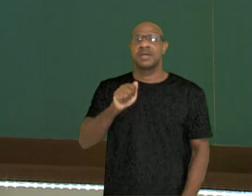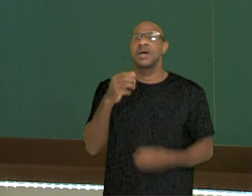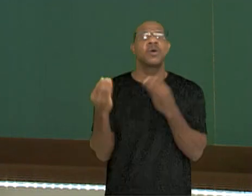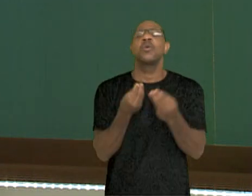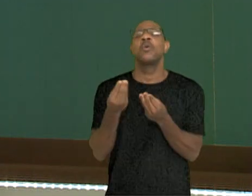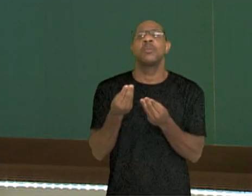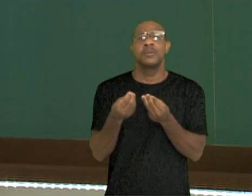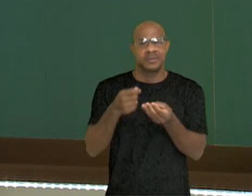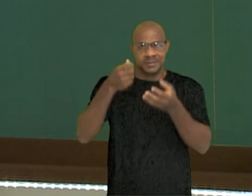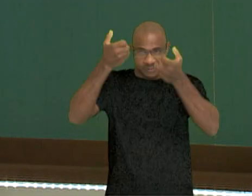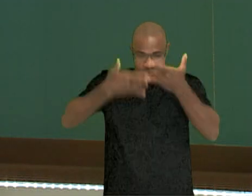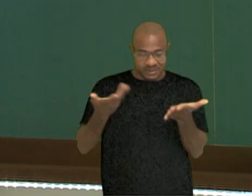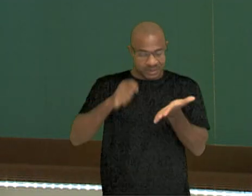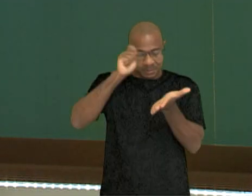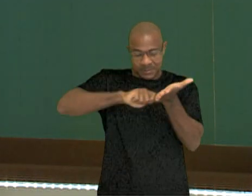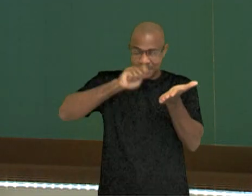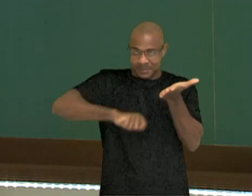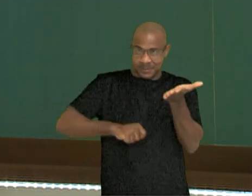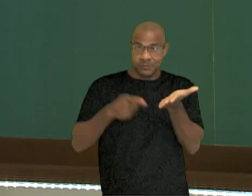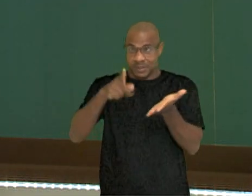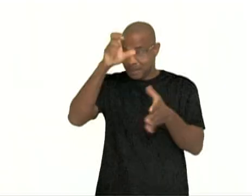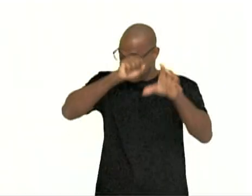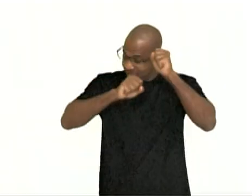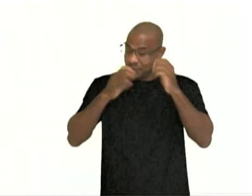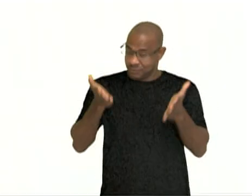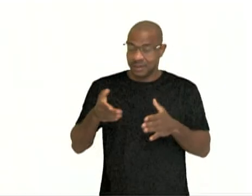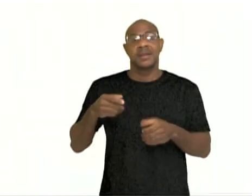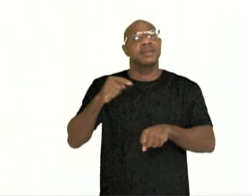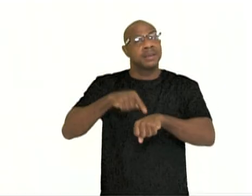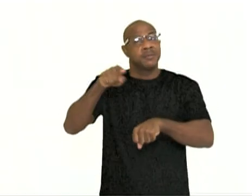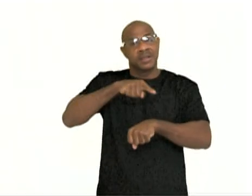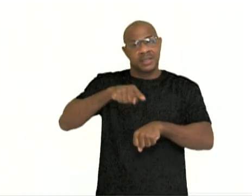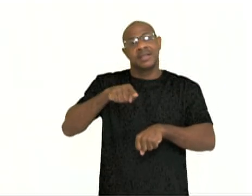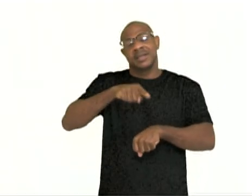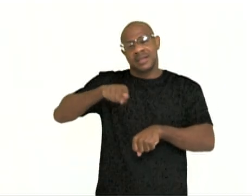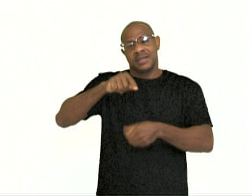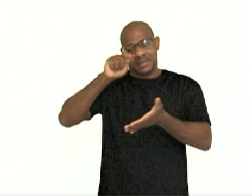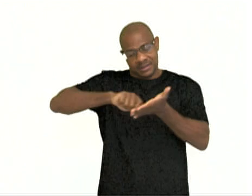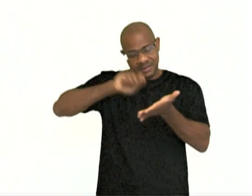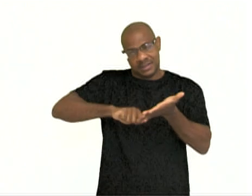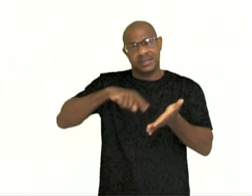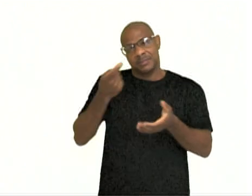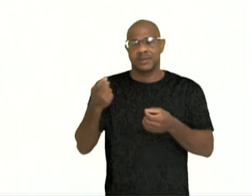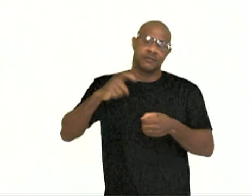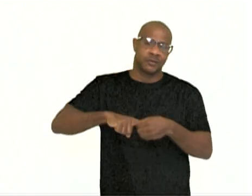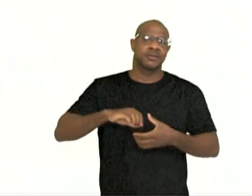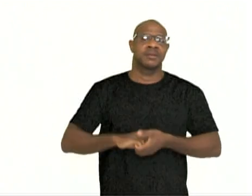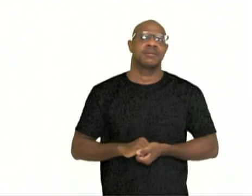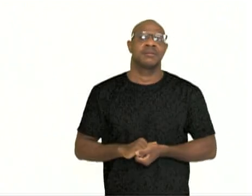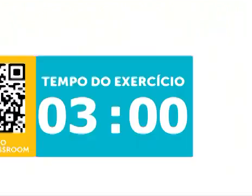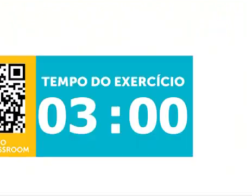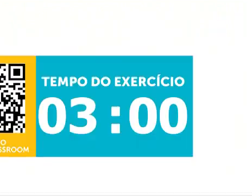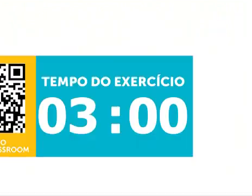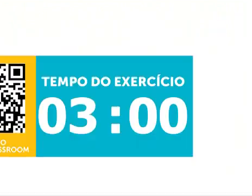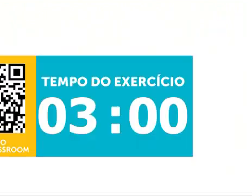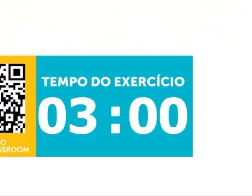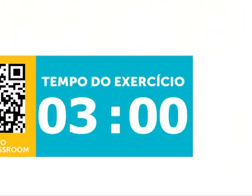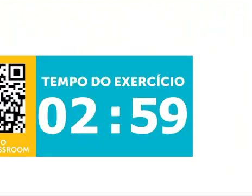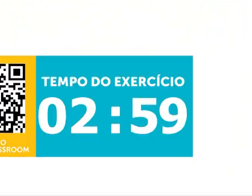nós acabamos de aprender. Tempinho aí para vocês escreverem, a gente já volta para corrigir.